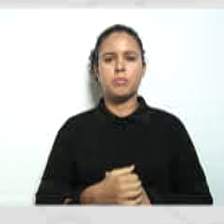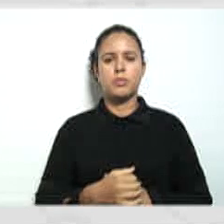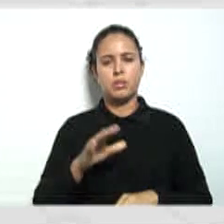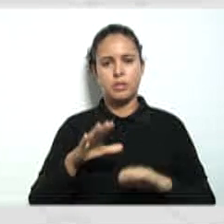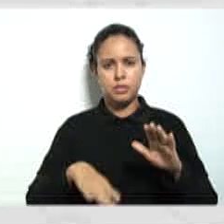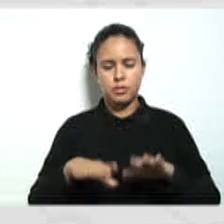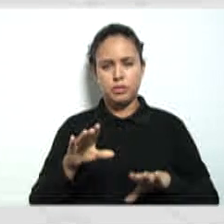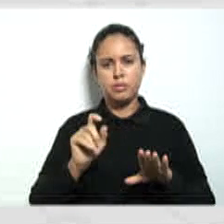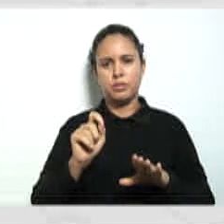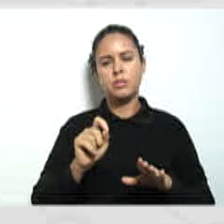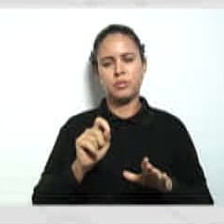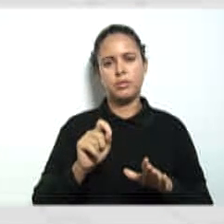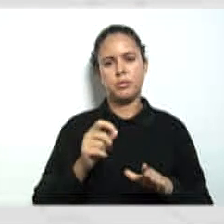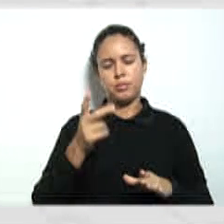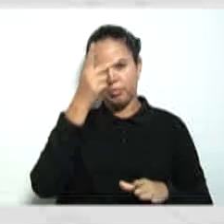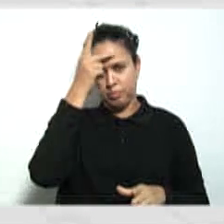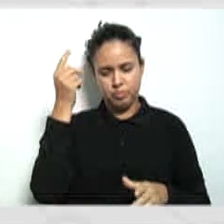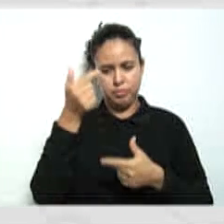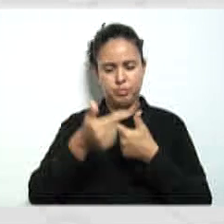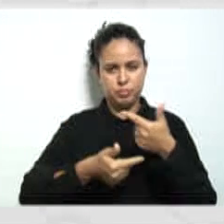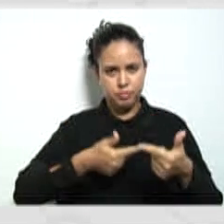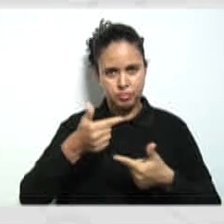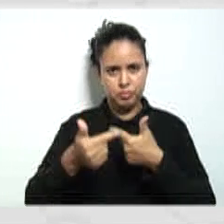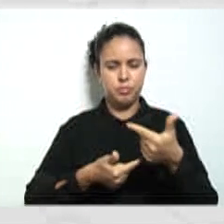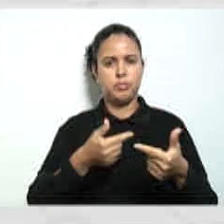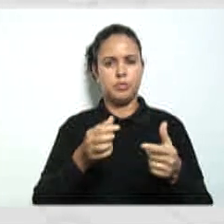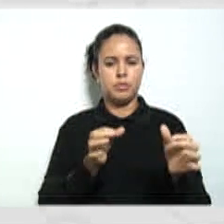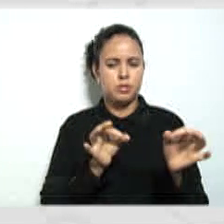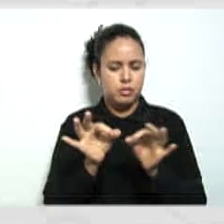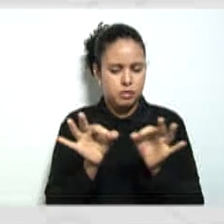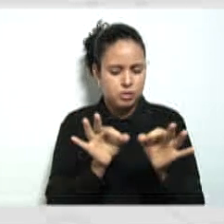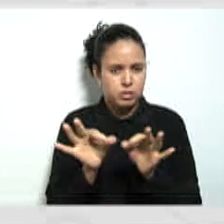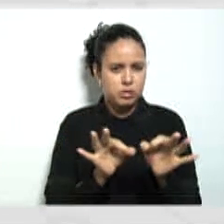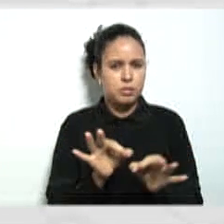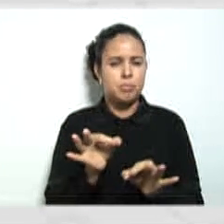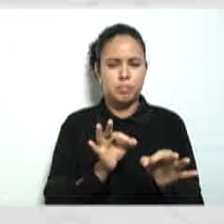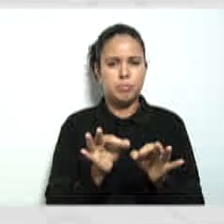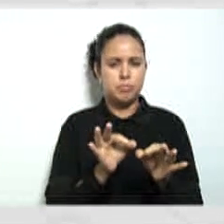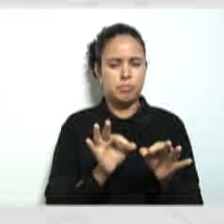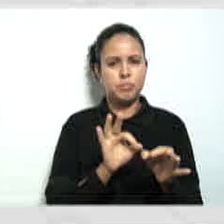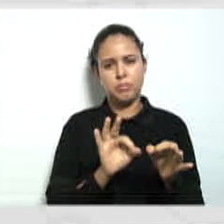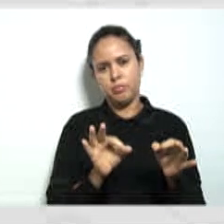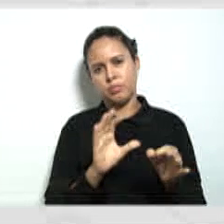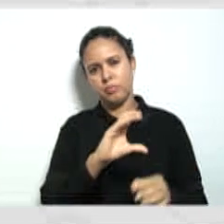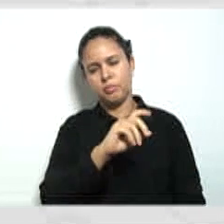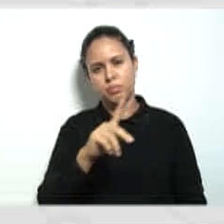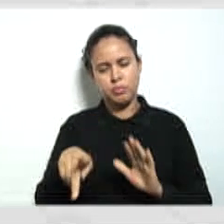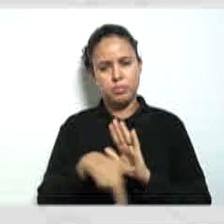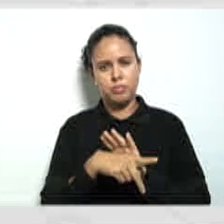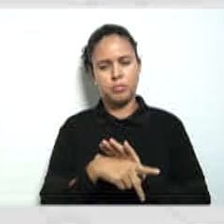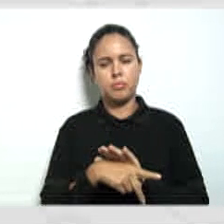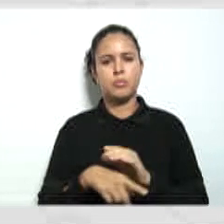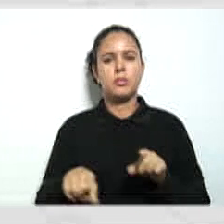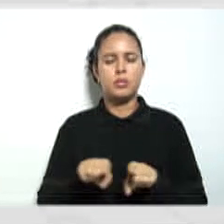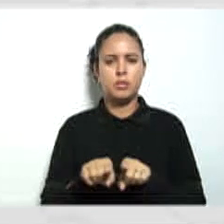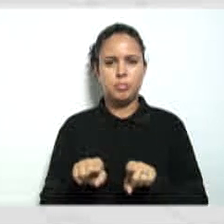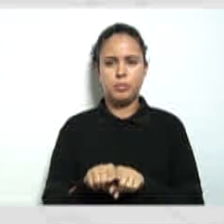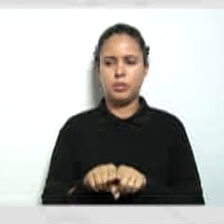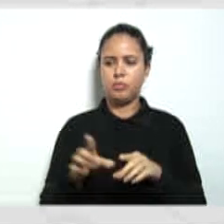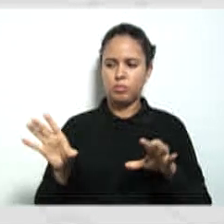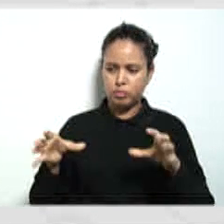cansam da exploração e se organizam no negócio próprio. Também acontece quando um grupo não encontra espaço no mercado de